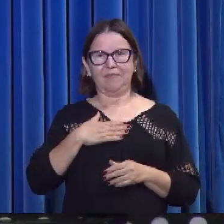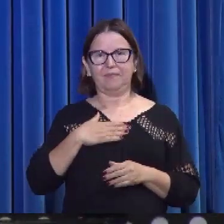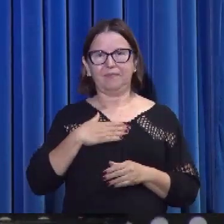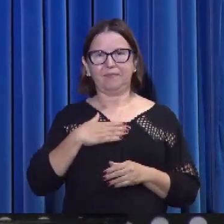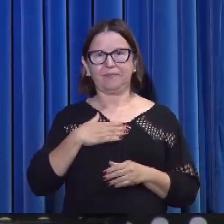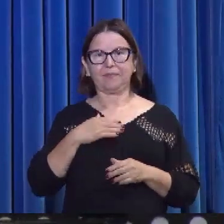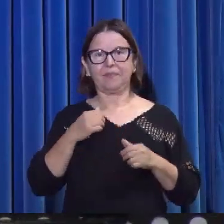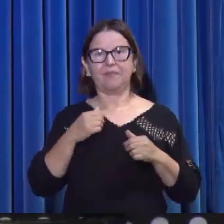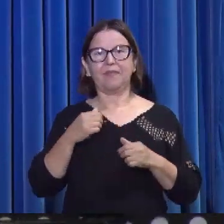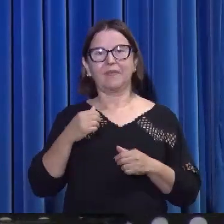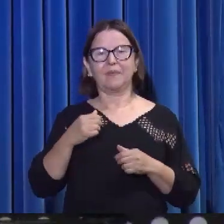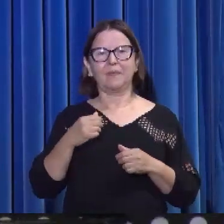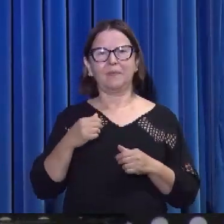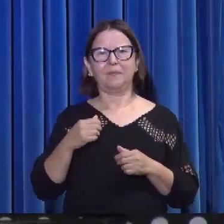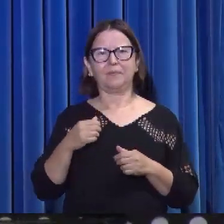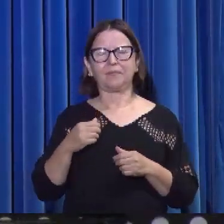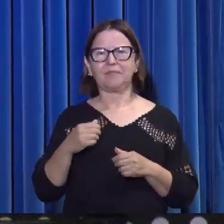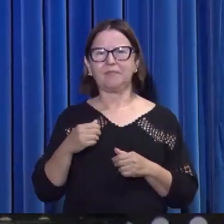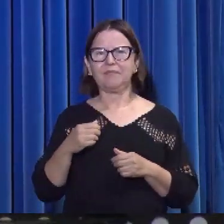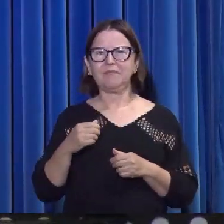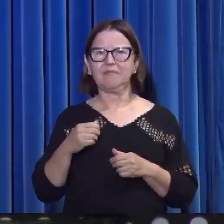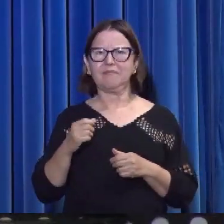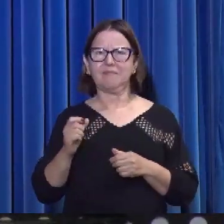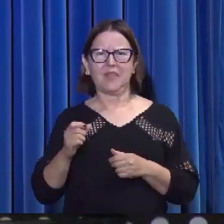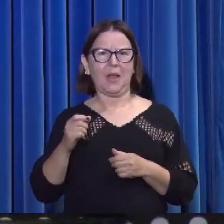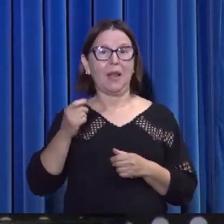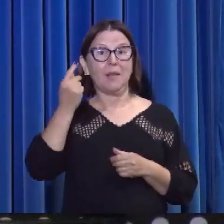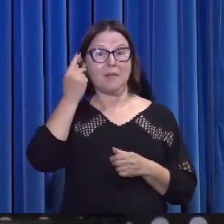Esse para mim aqui, ele é interessante.